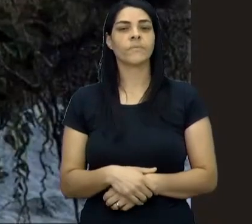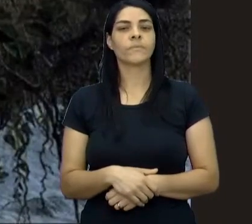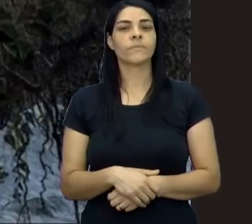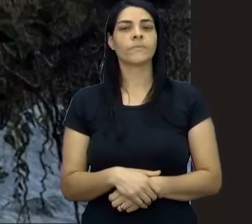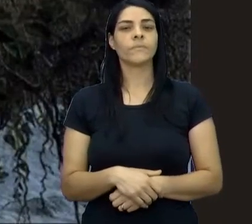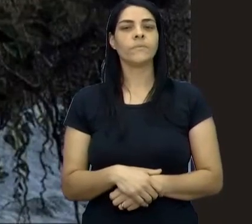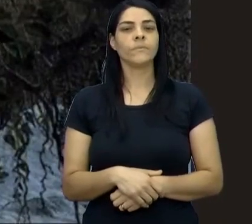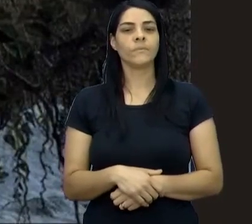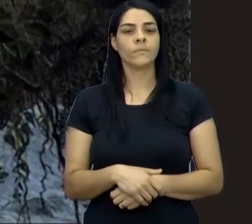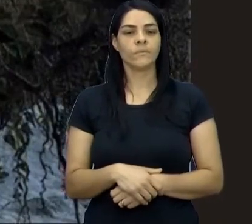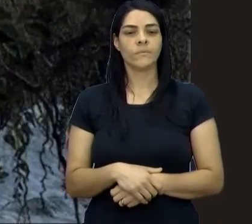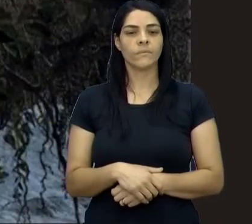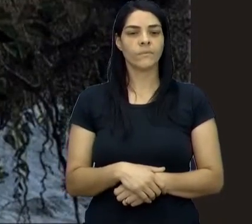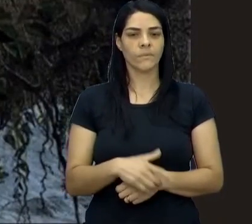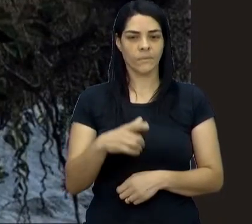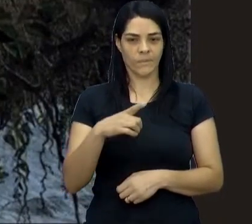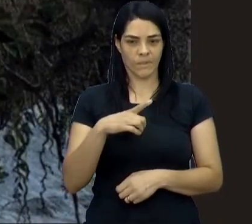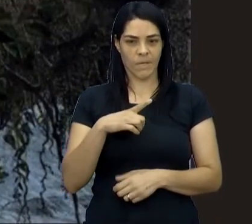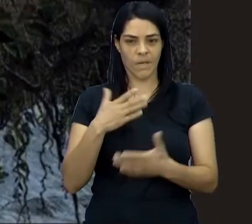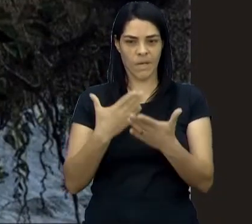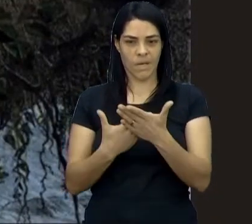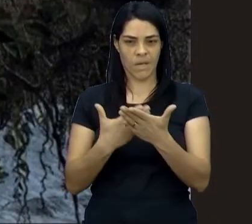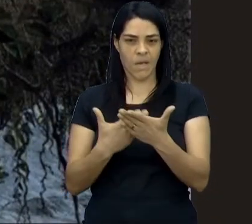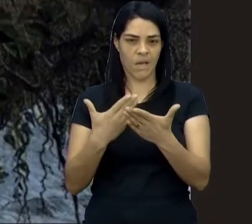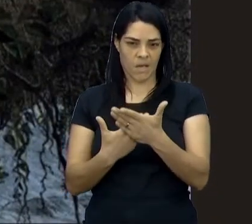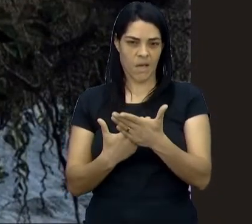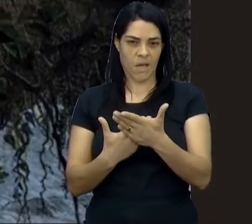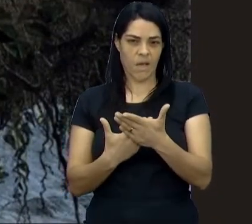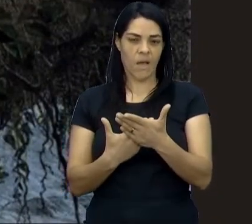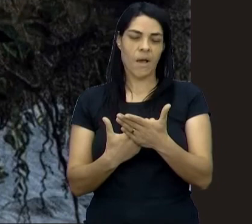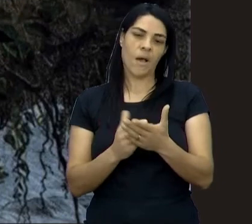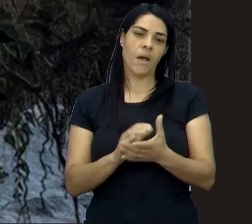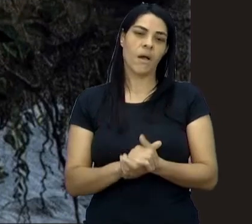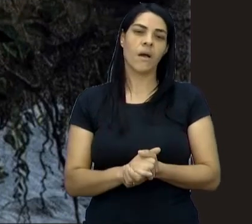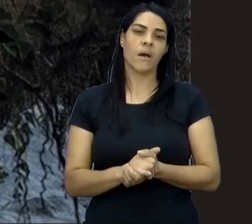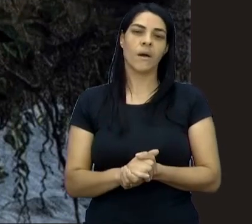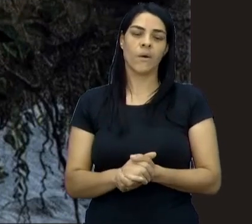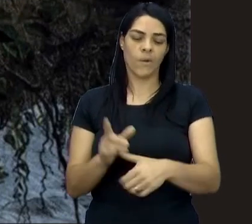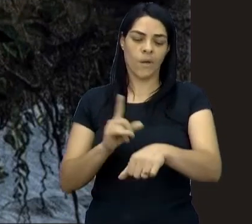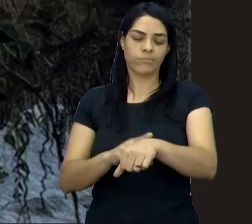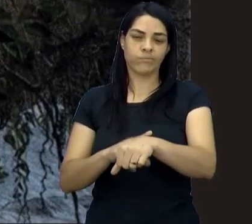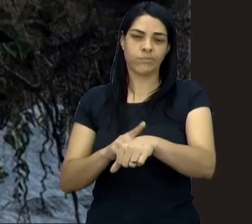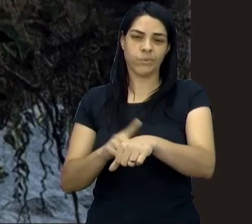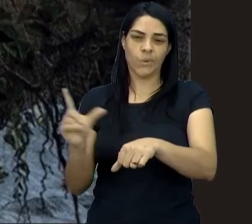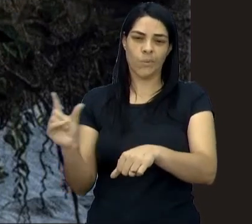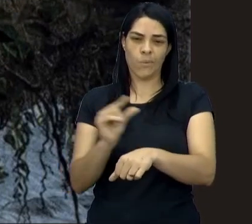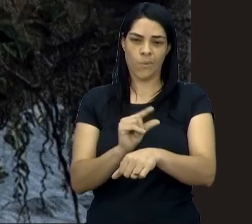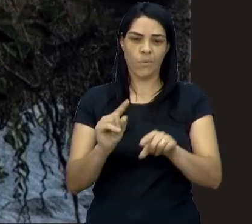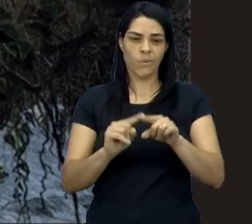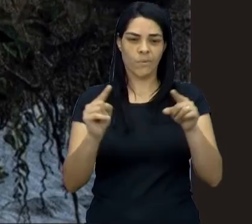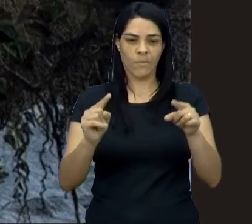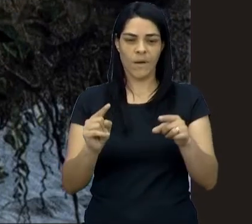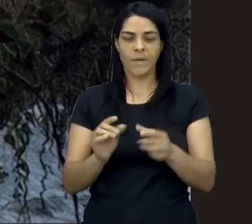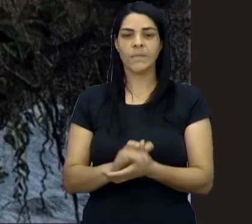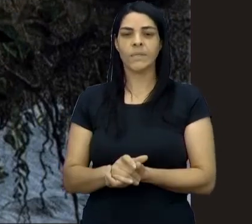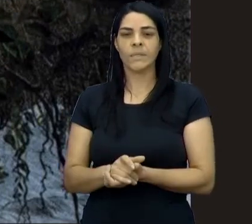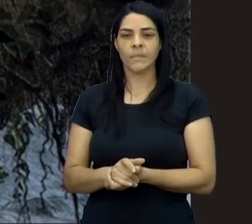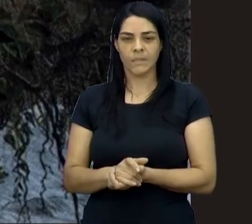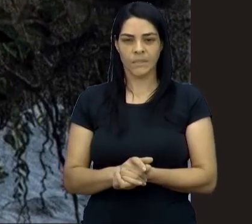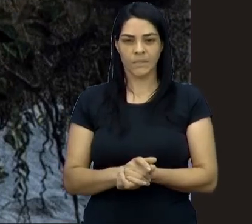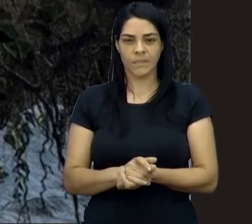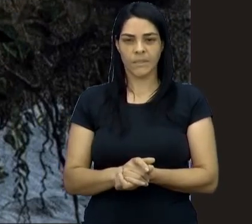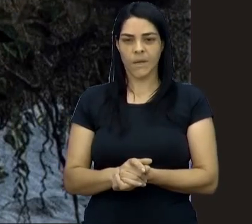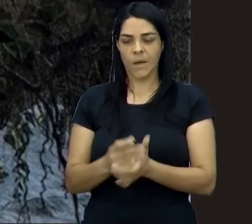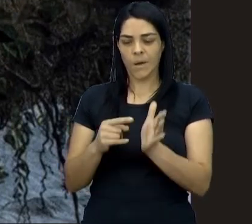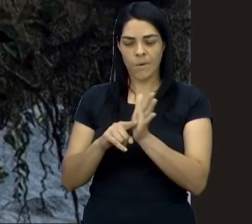a gente tá com a aula um pouquinho apertada mas mesmo assim e rapidamente eu vou deixar para vocês as